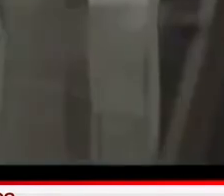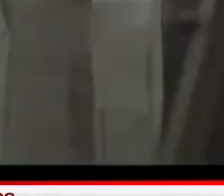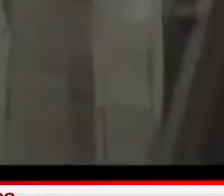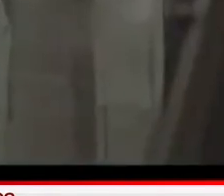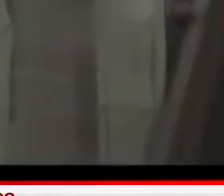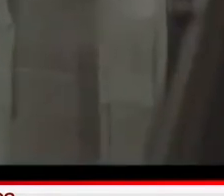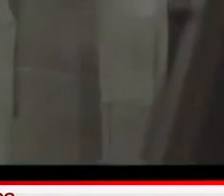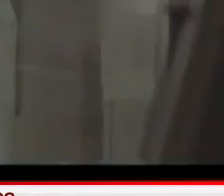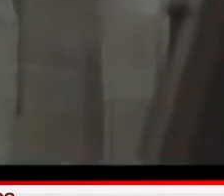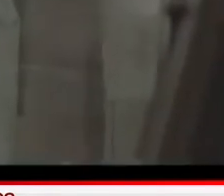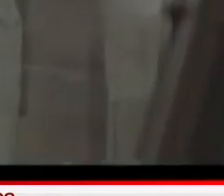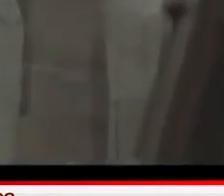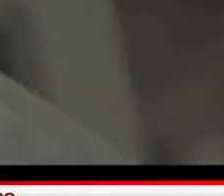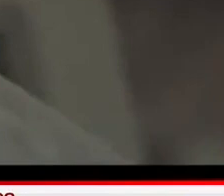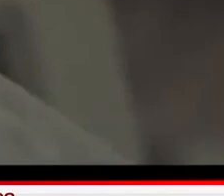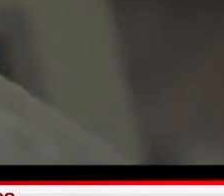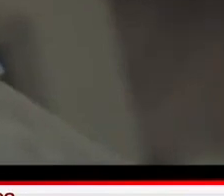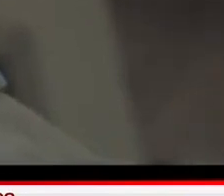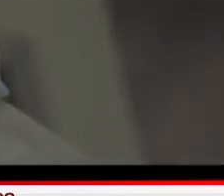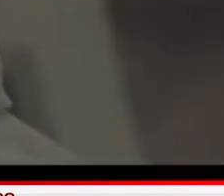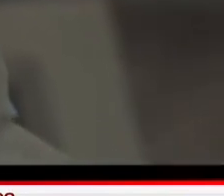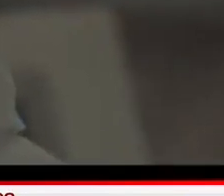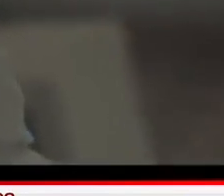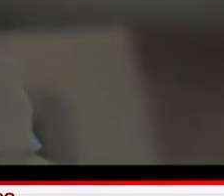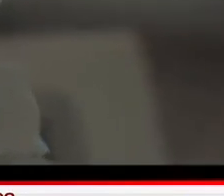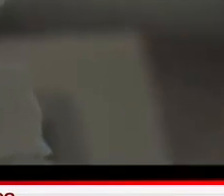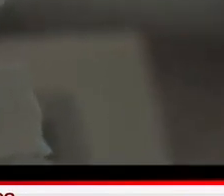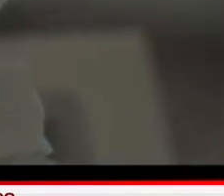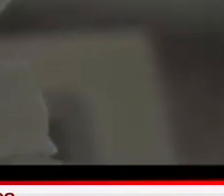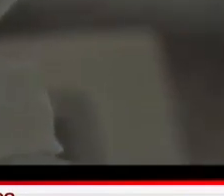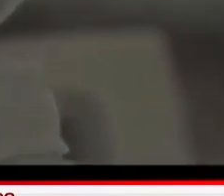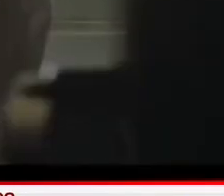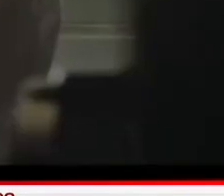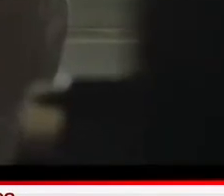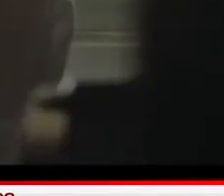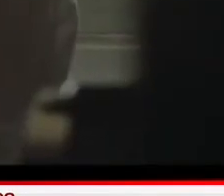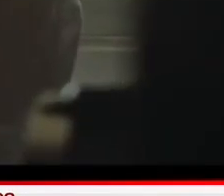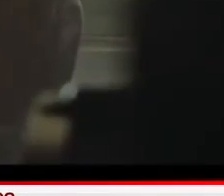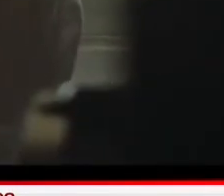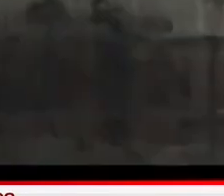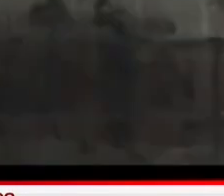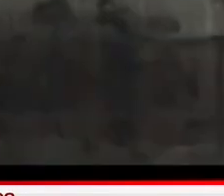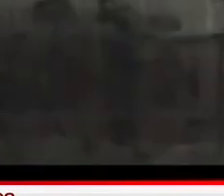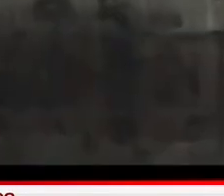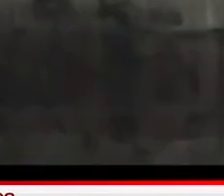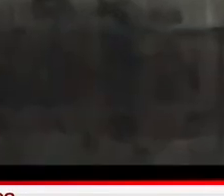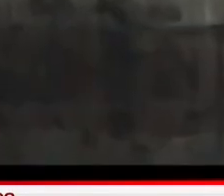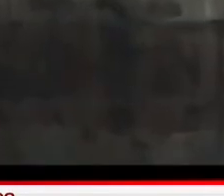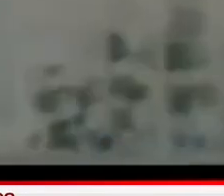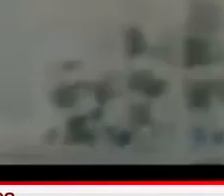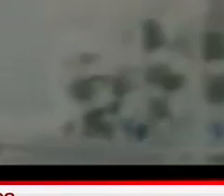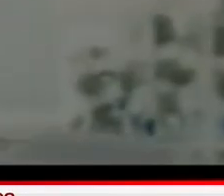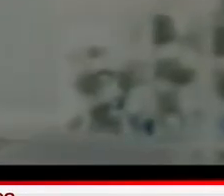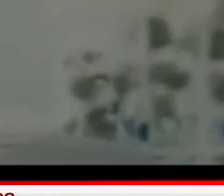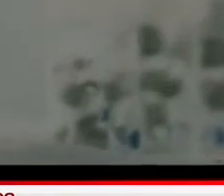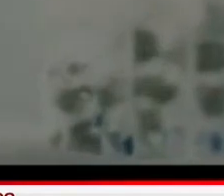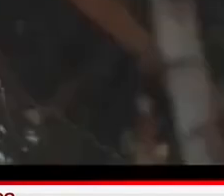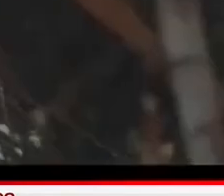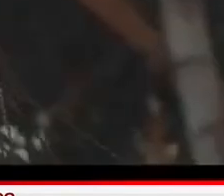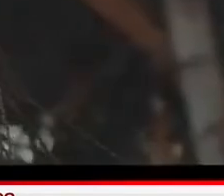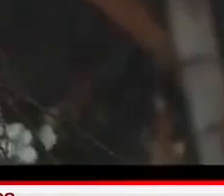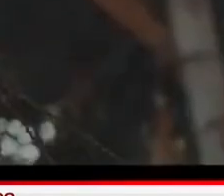em como criar a melhor agricultura para a realidade brasileira como combater a escassez de recursos